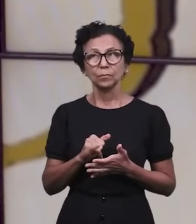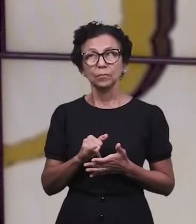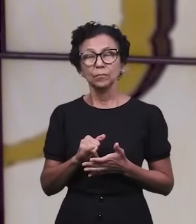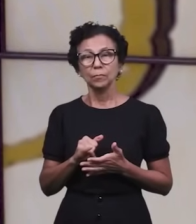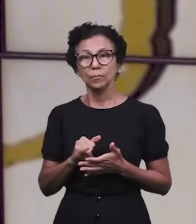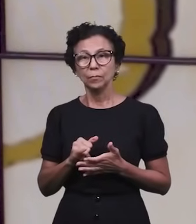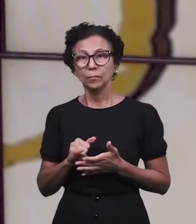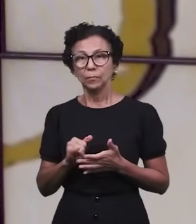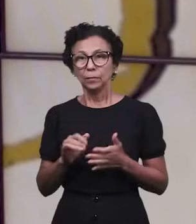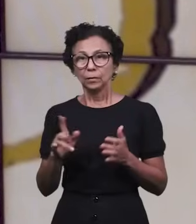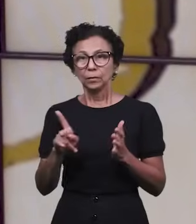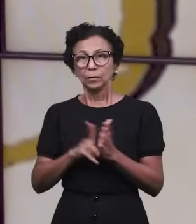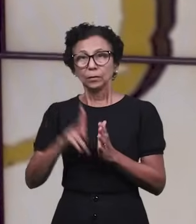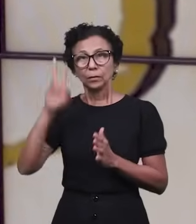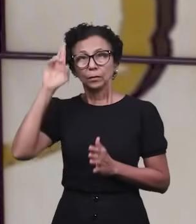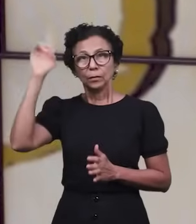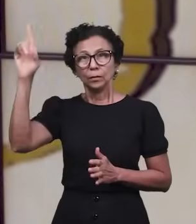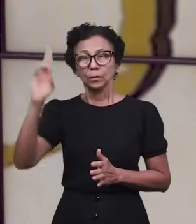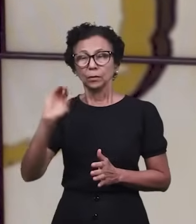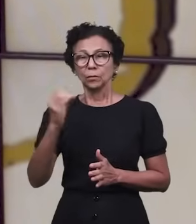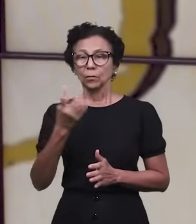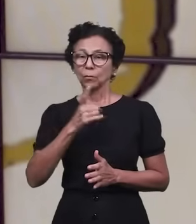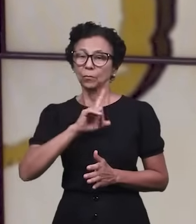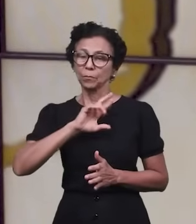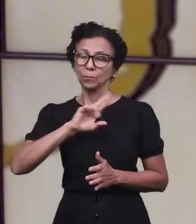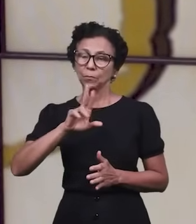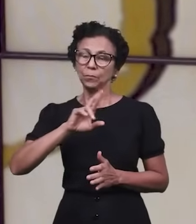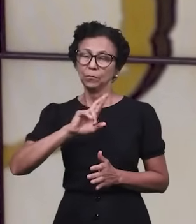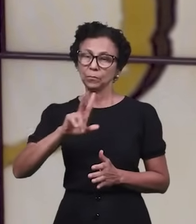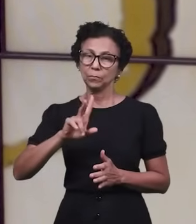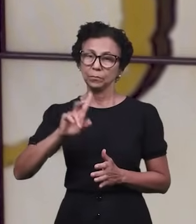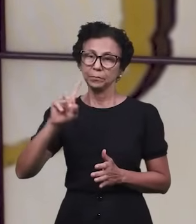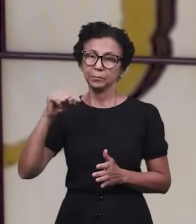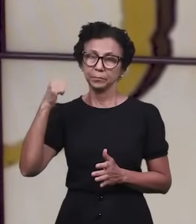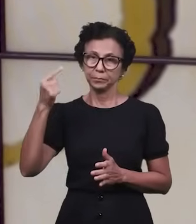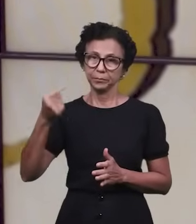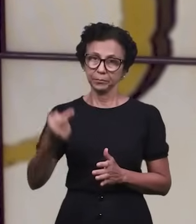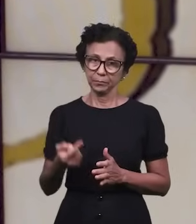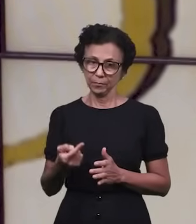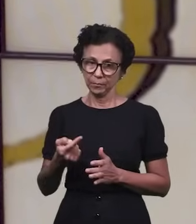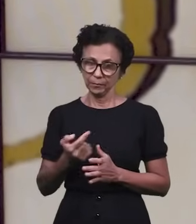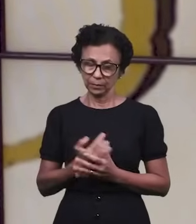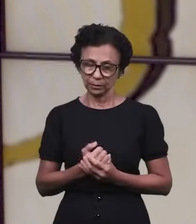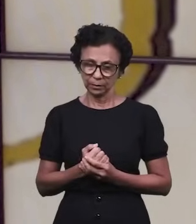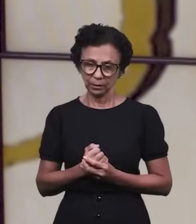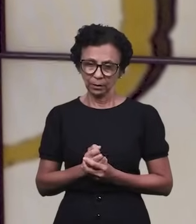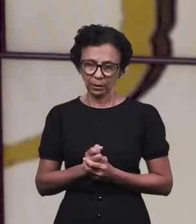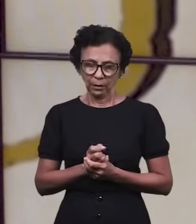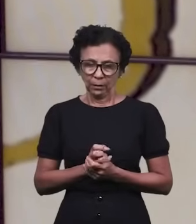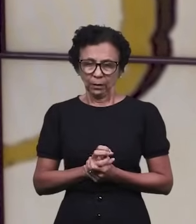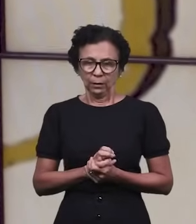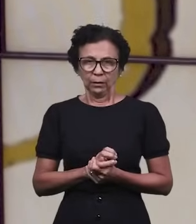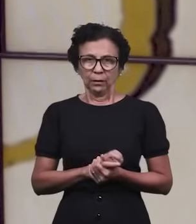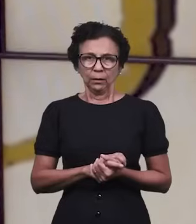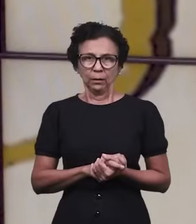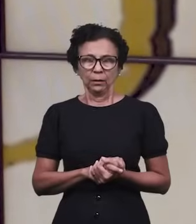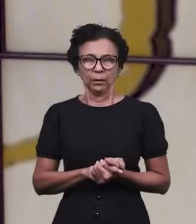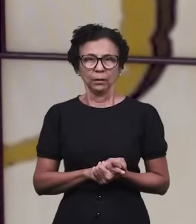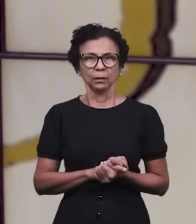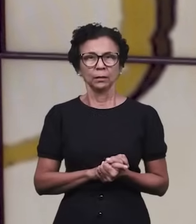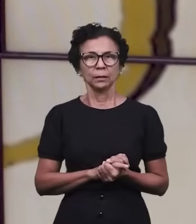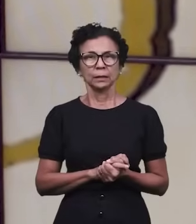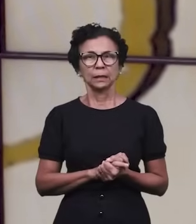Senhor ou não, que aí entra o discernimento. E depois, para aplicar, como ele vai ser aplicado, que aí entra